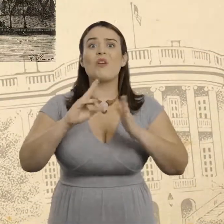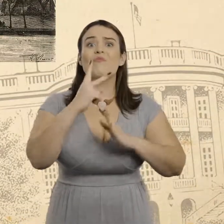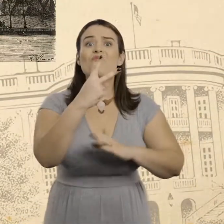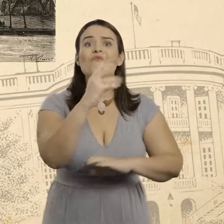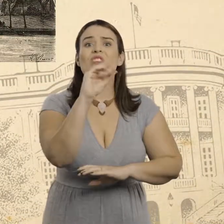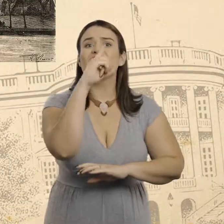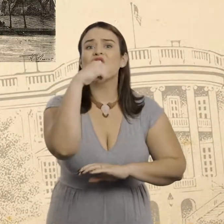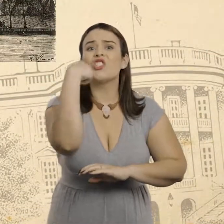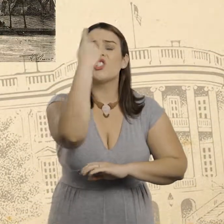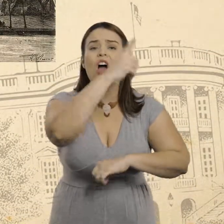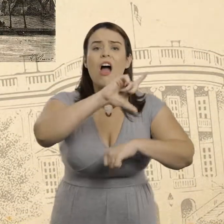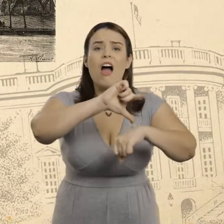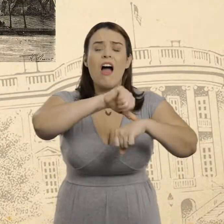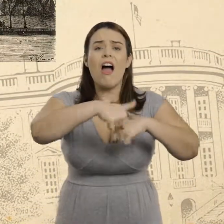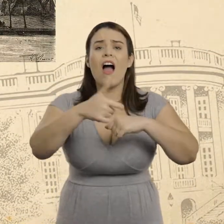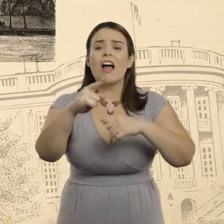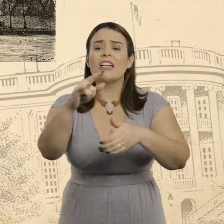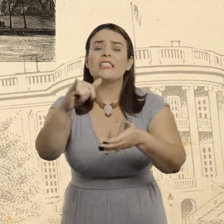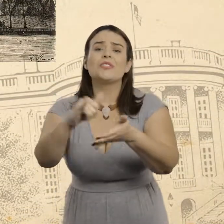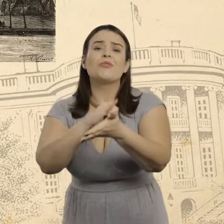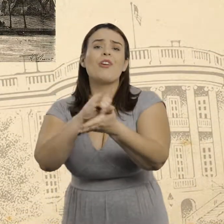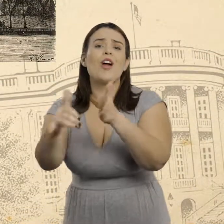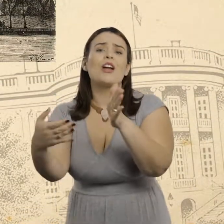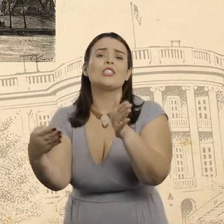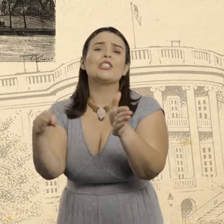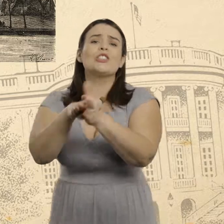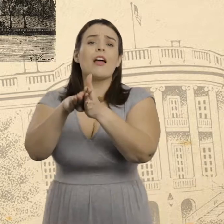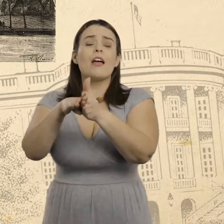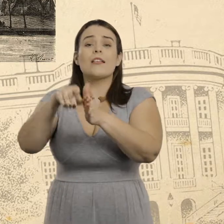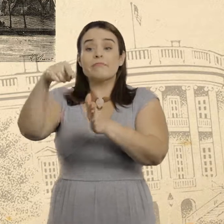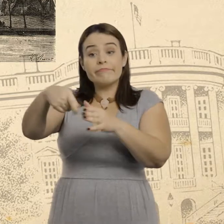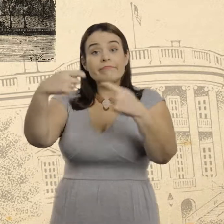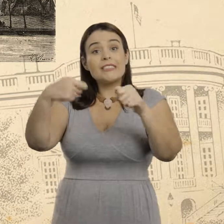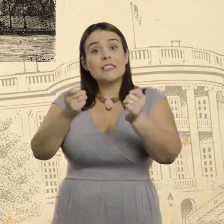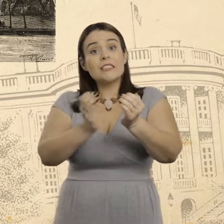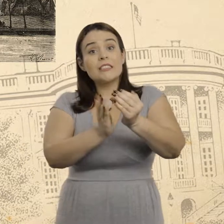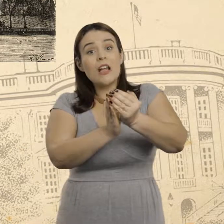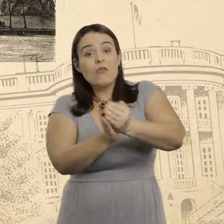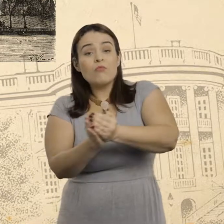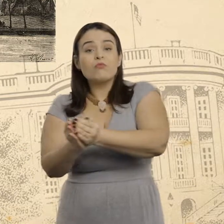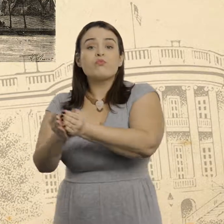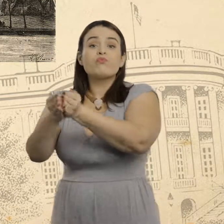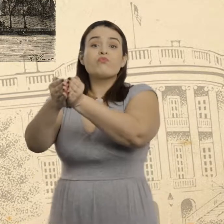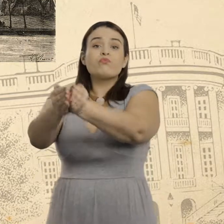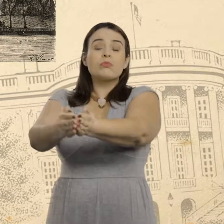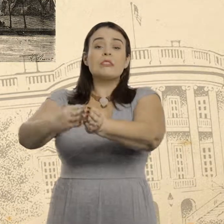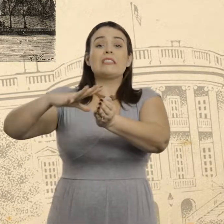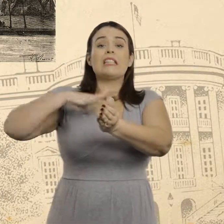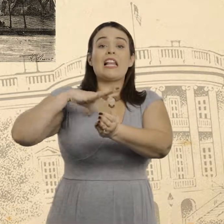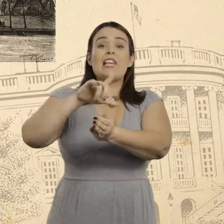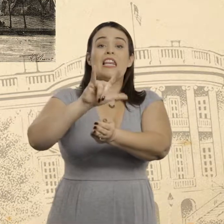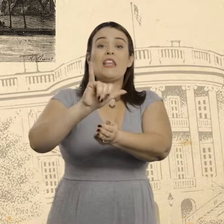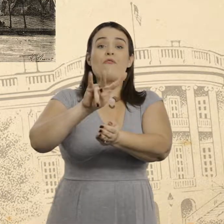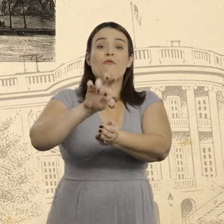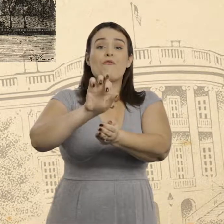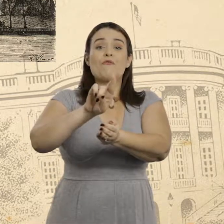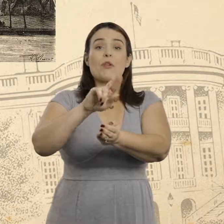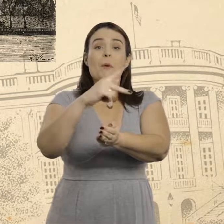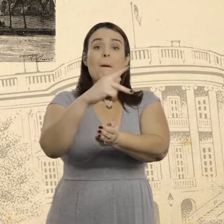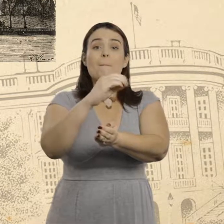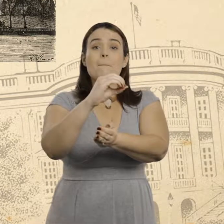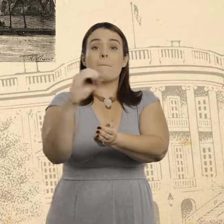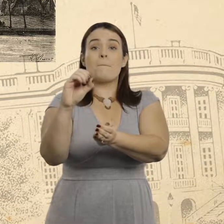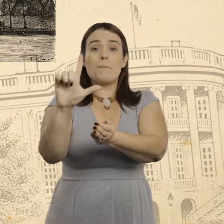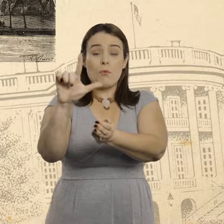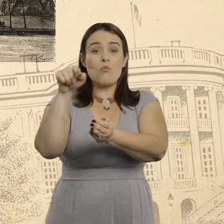Eles estavam 20 horas atrasados para chegar em Nova York. Lá, eles pegariam um navio em direção a Liverpool, na